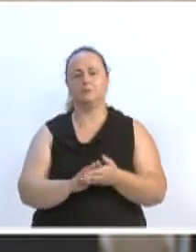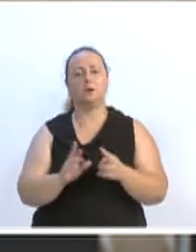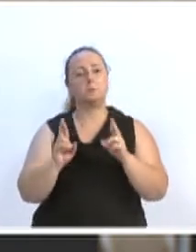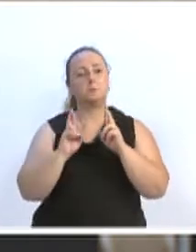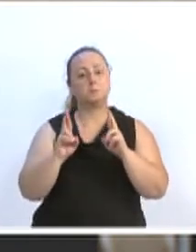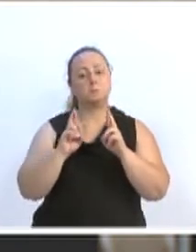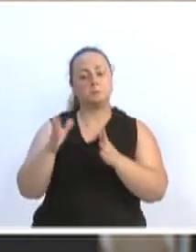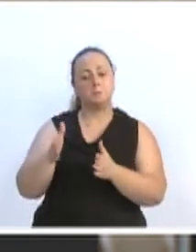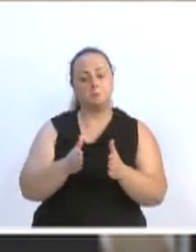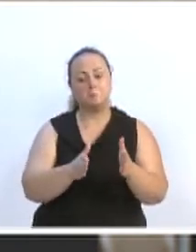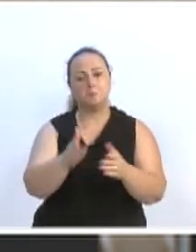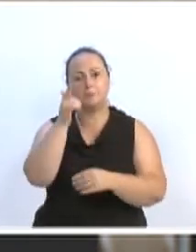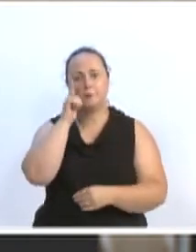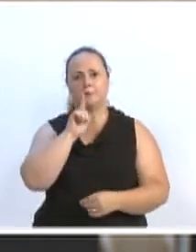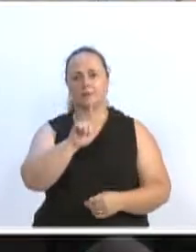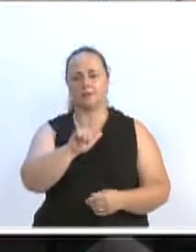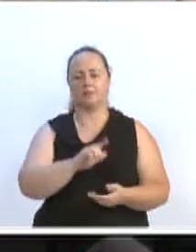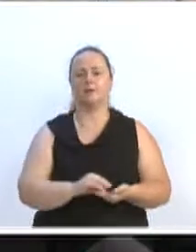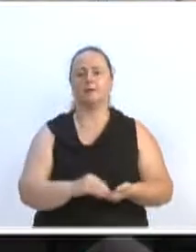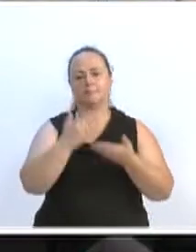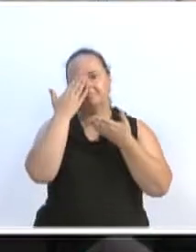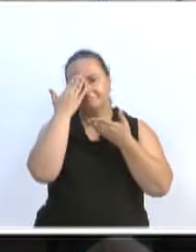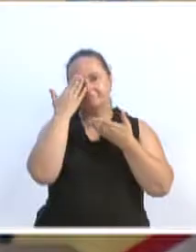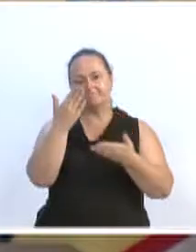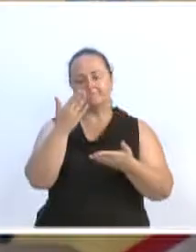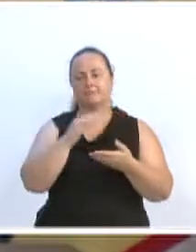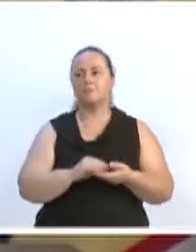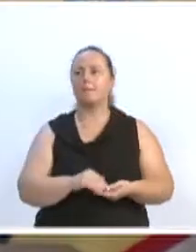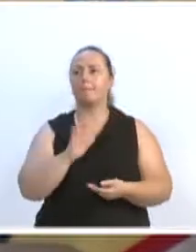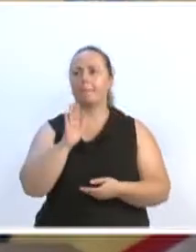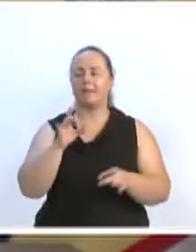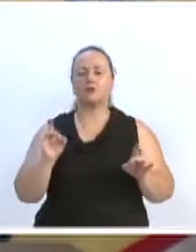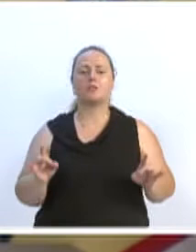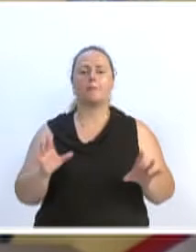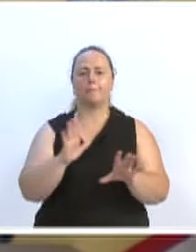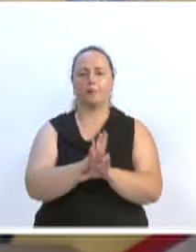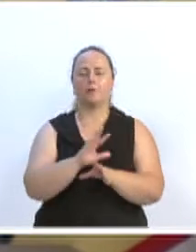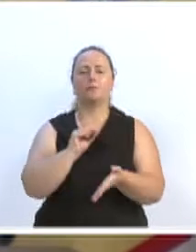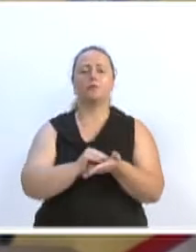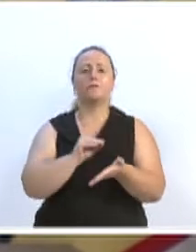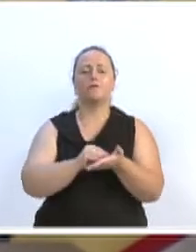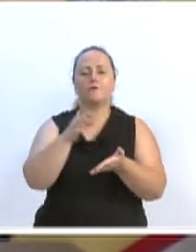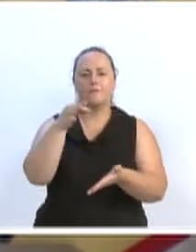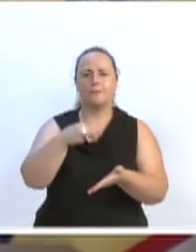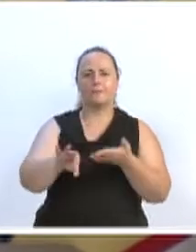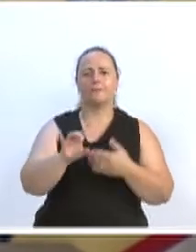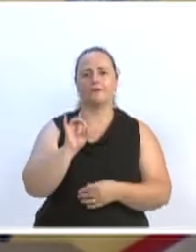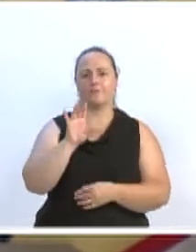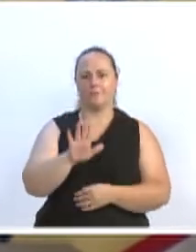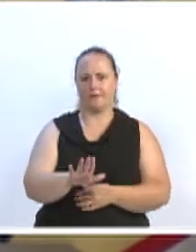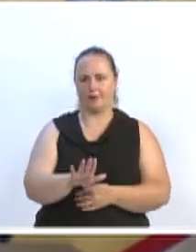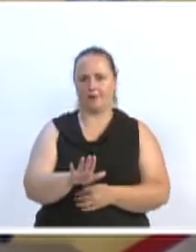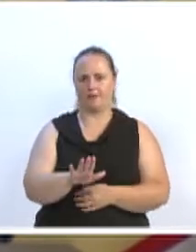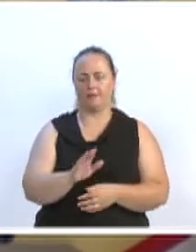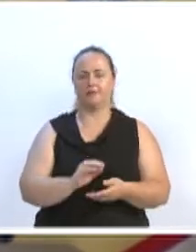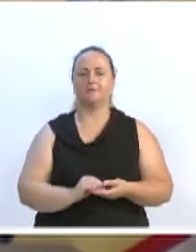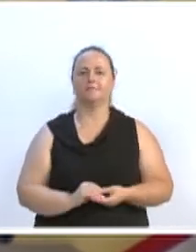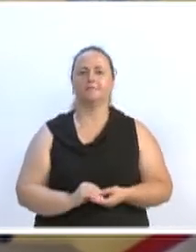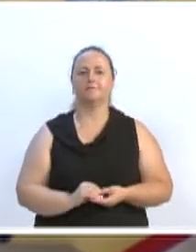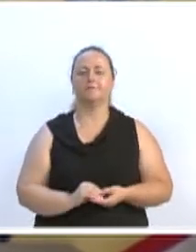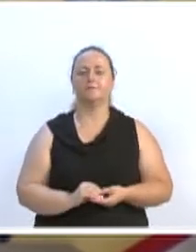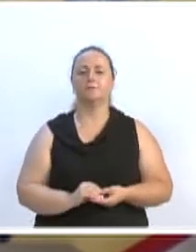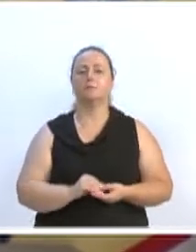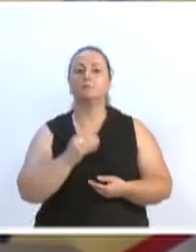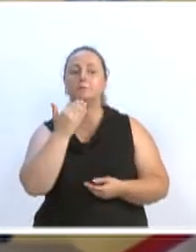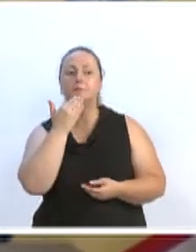caminho obrigado obrigado inclua só fala meu pronunciamento já está pronto só está faltando a assinatura mas isso aí já está encaminhado a gente tá cobrando para uma certa